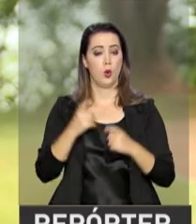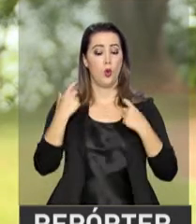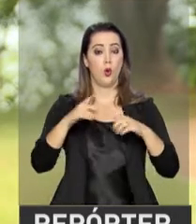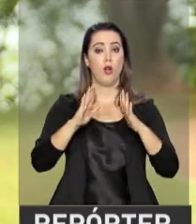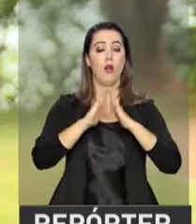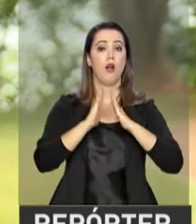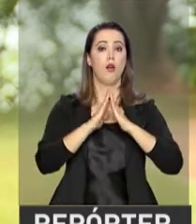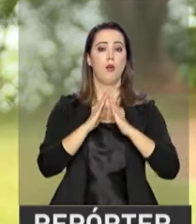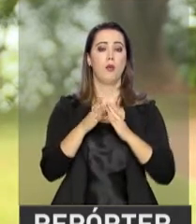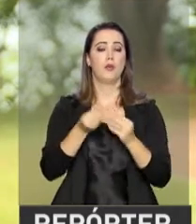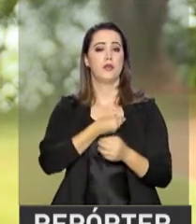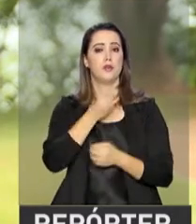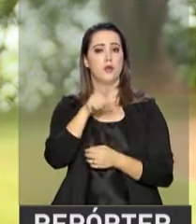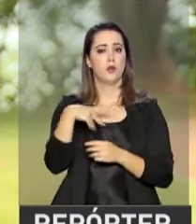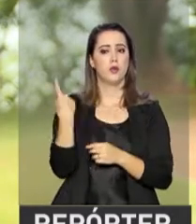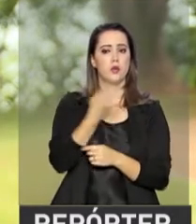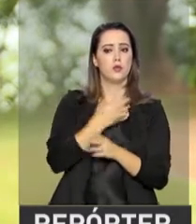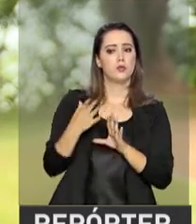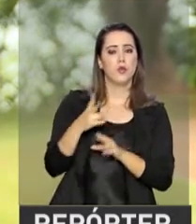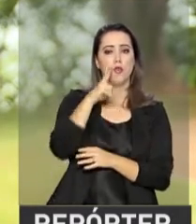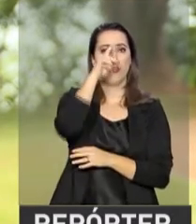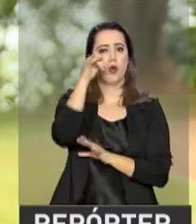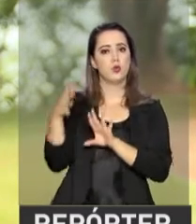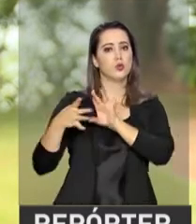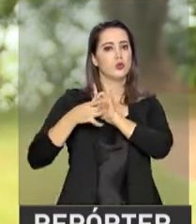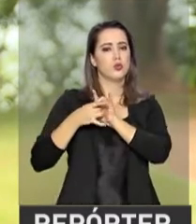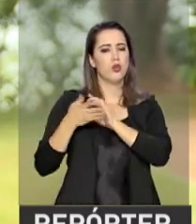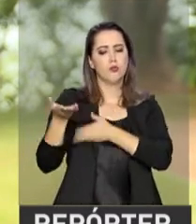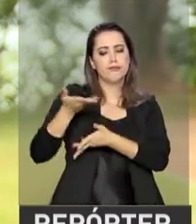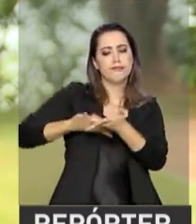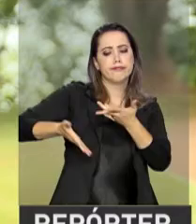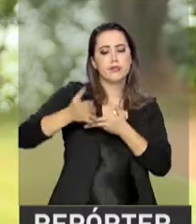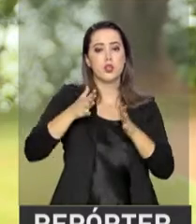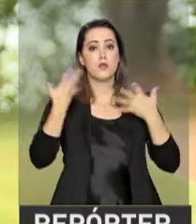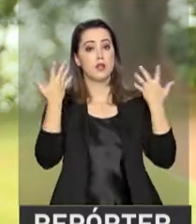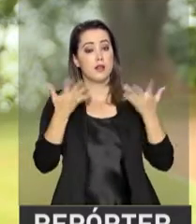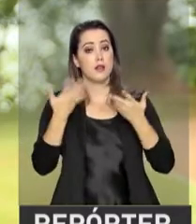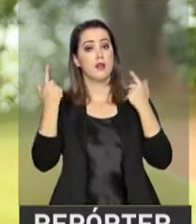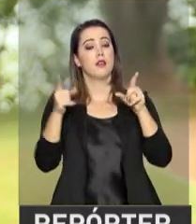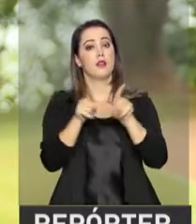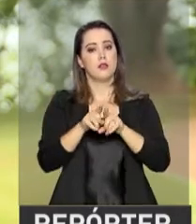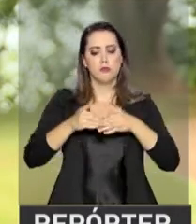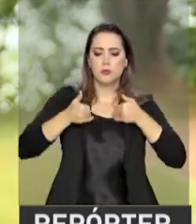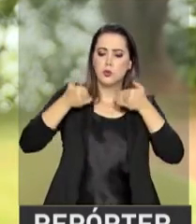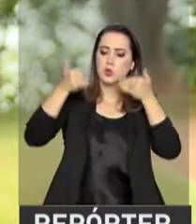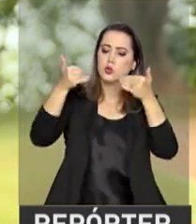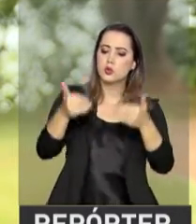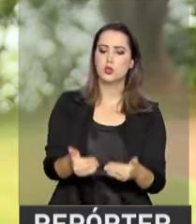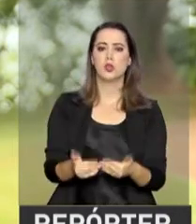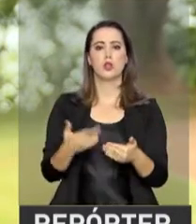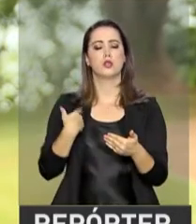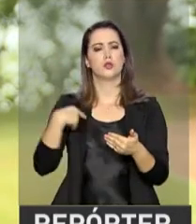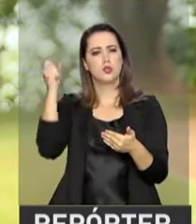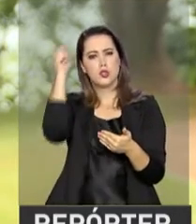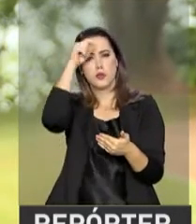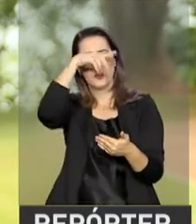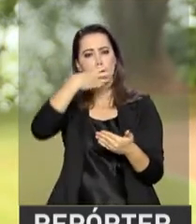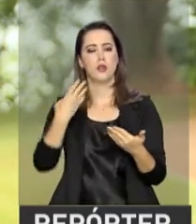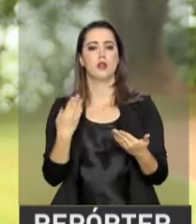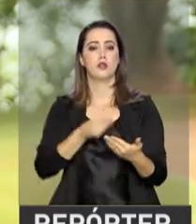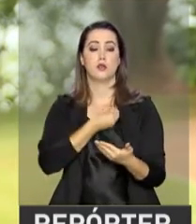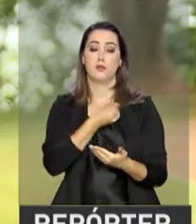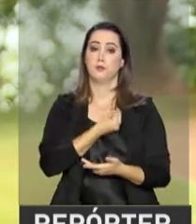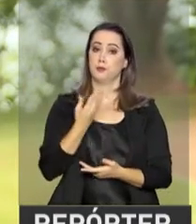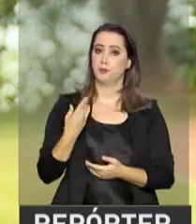fortes e unidos tanto para compartilhar para dividir as alegrias como para enfrentar e vencer as dificuldades